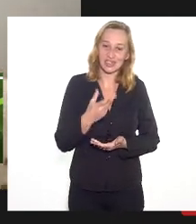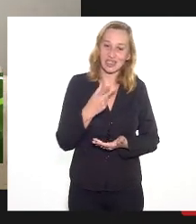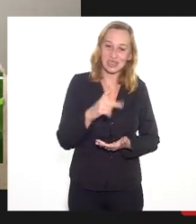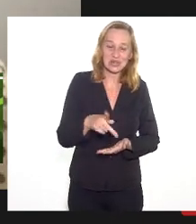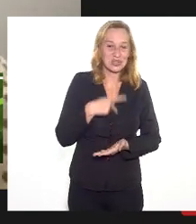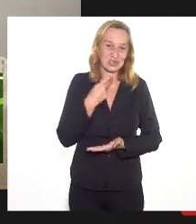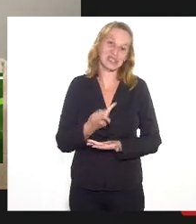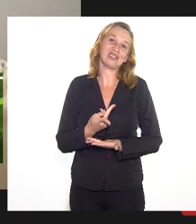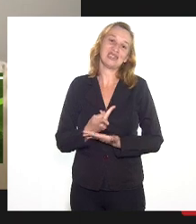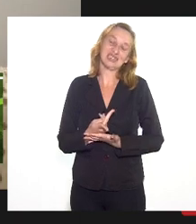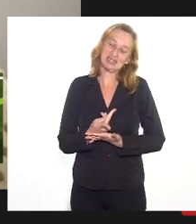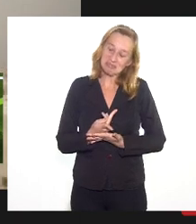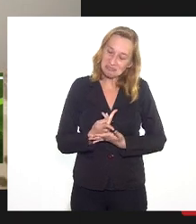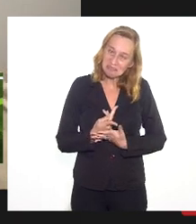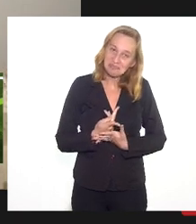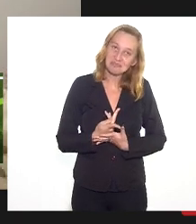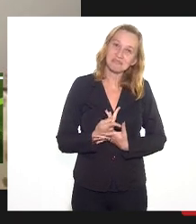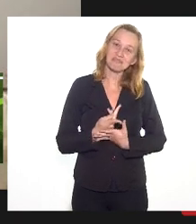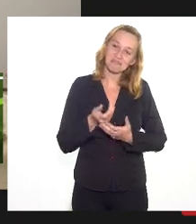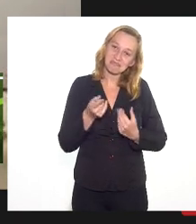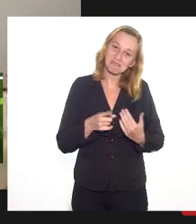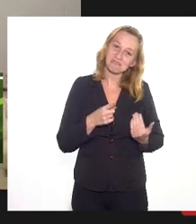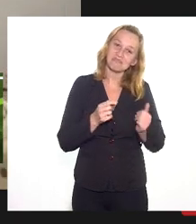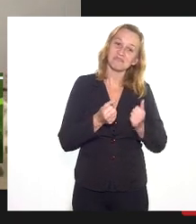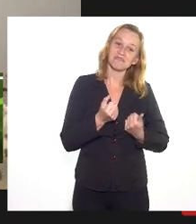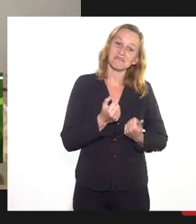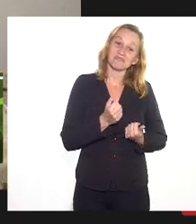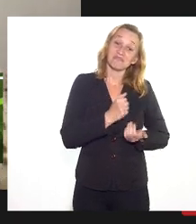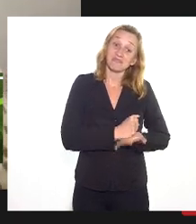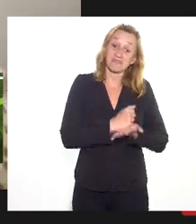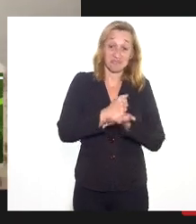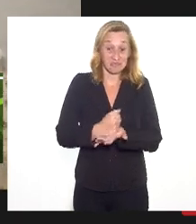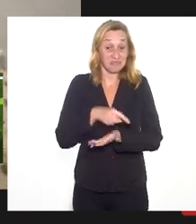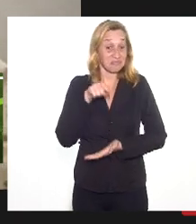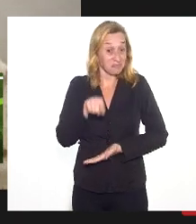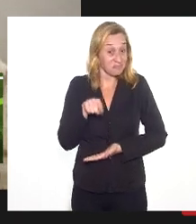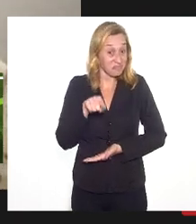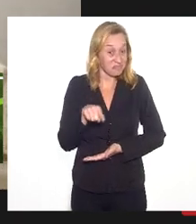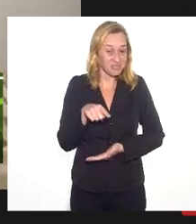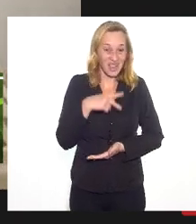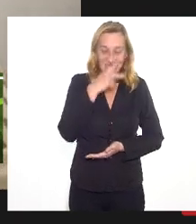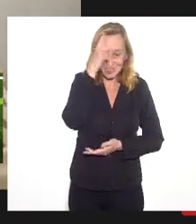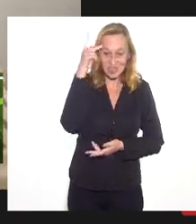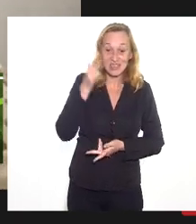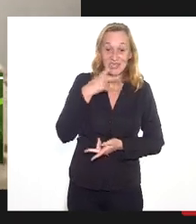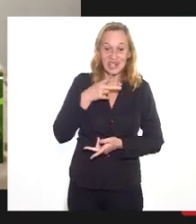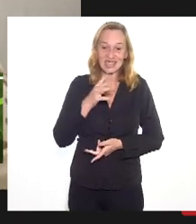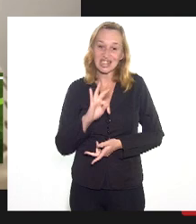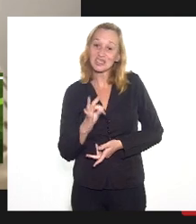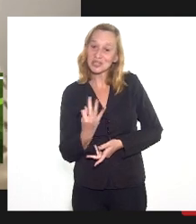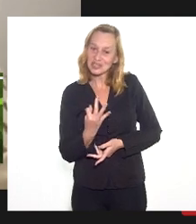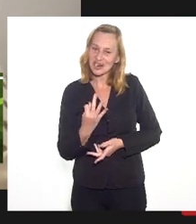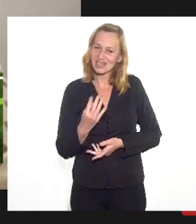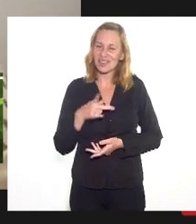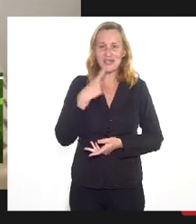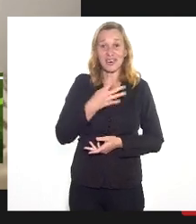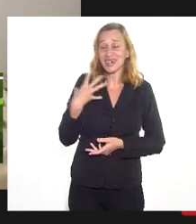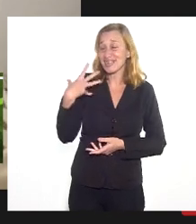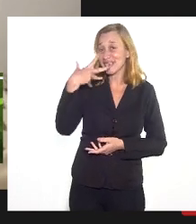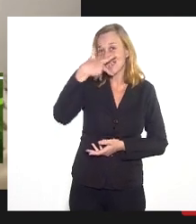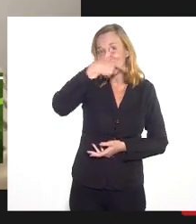excelente explanação, pela sua contribuição, né? Aqui, ó, o pessoal está comentando aqui no chat que é uma fala